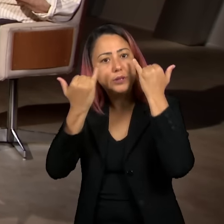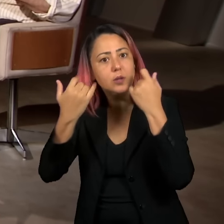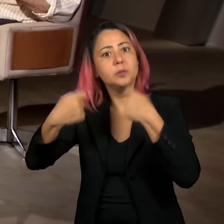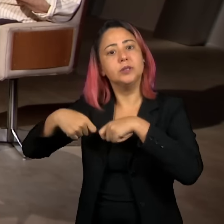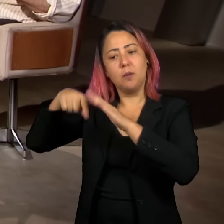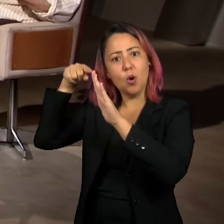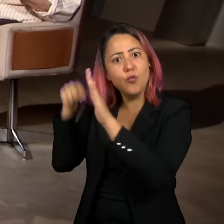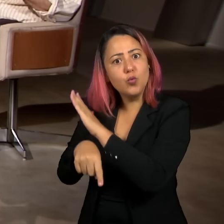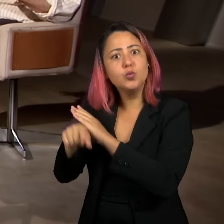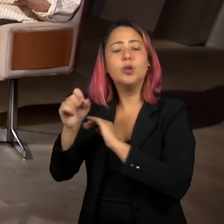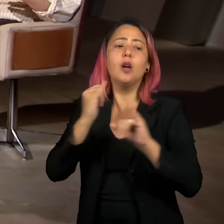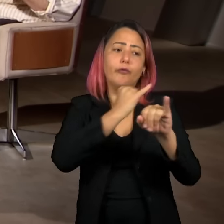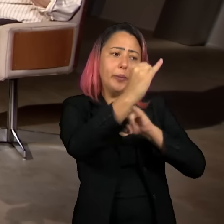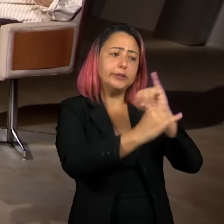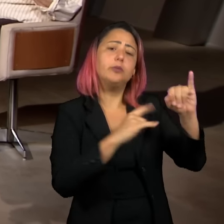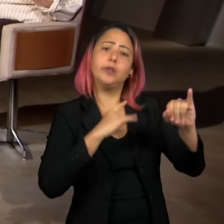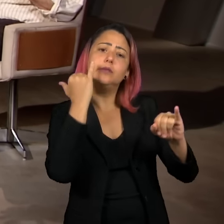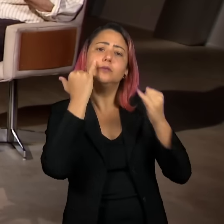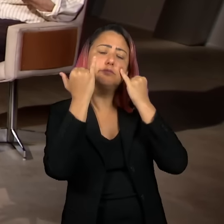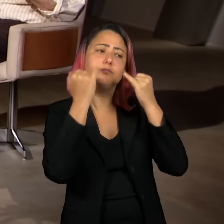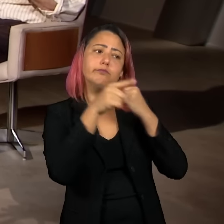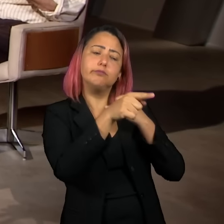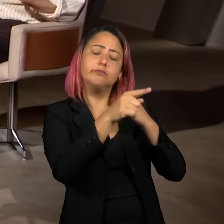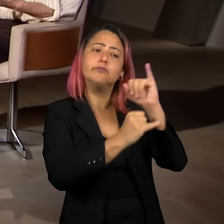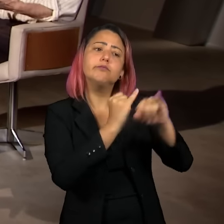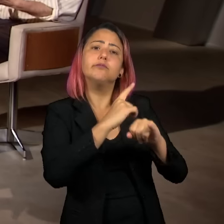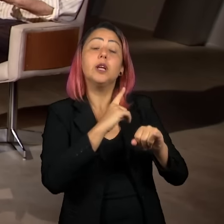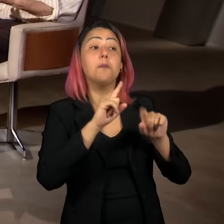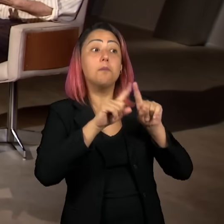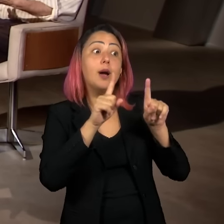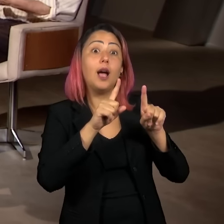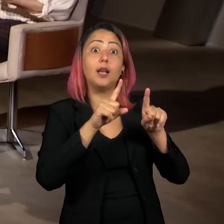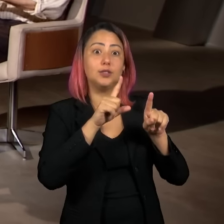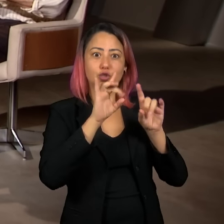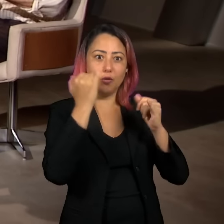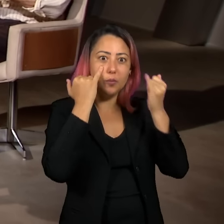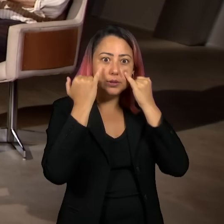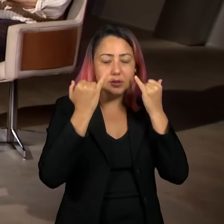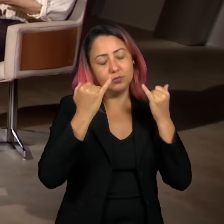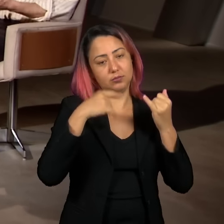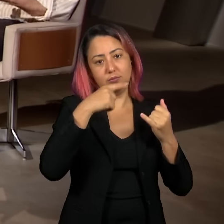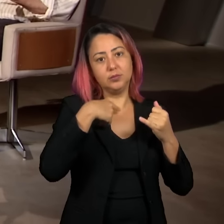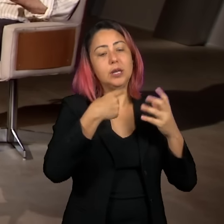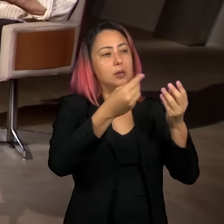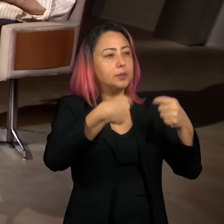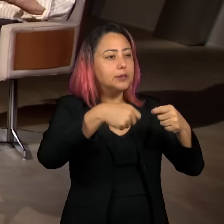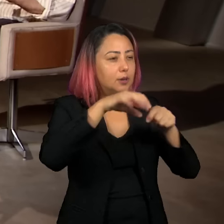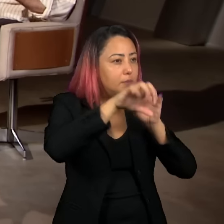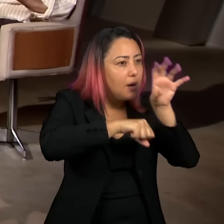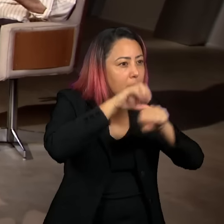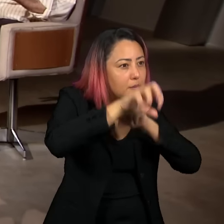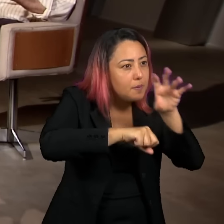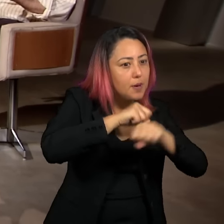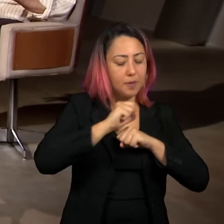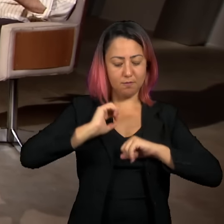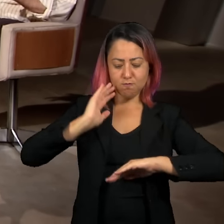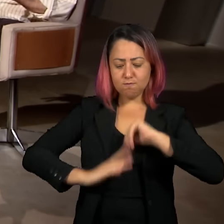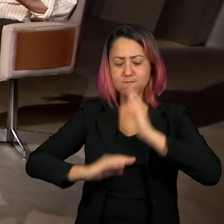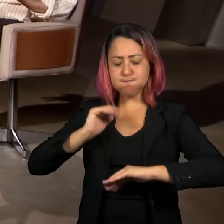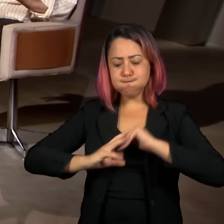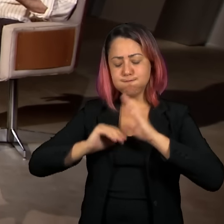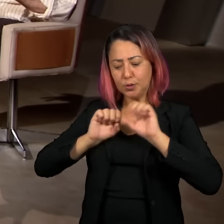informação na internet etc mas você vai ter que ter produto mão na massa e coração